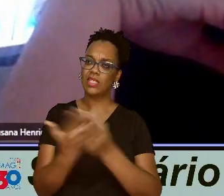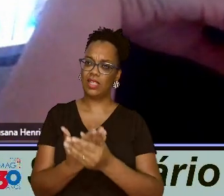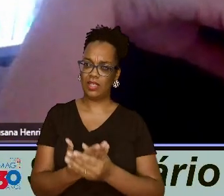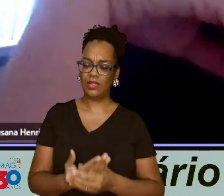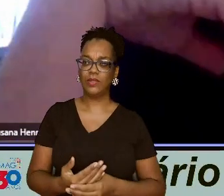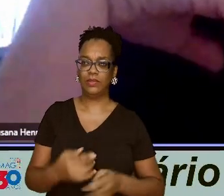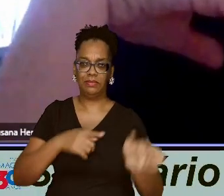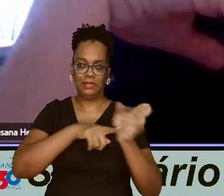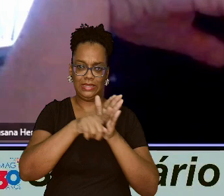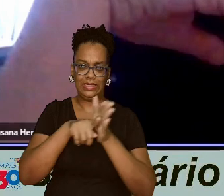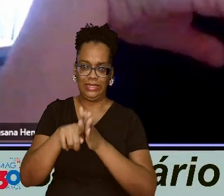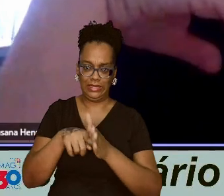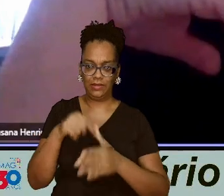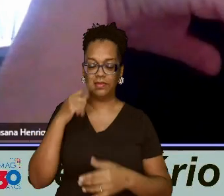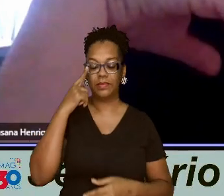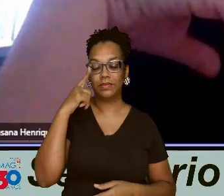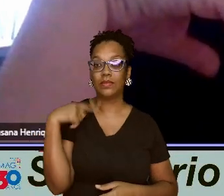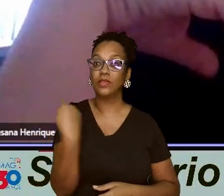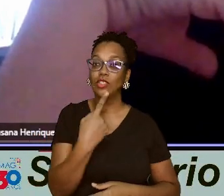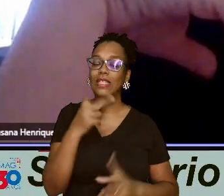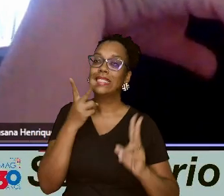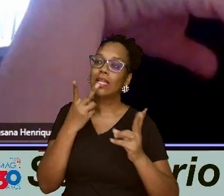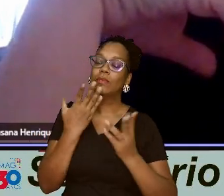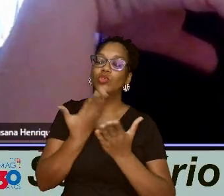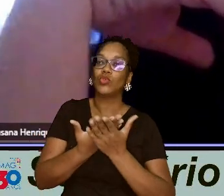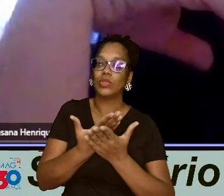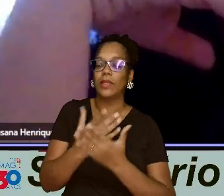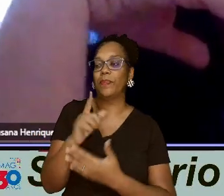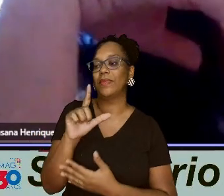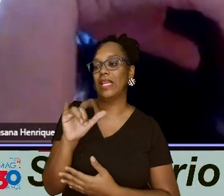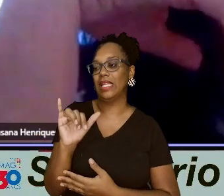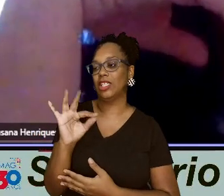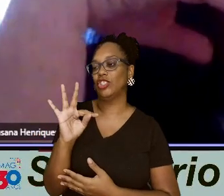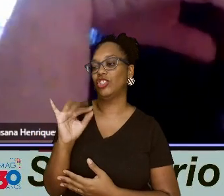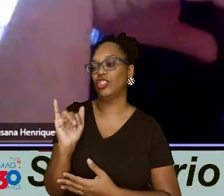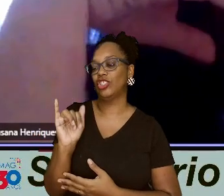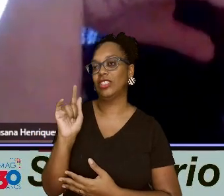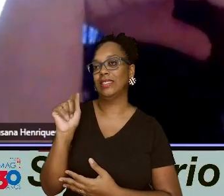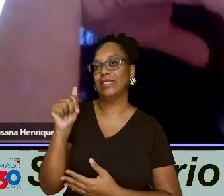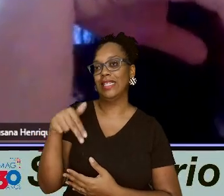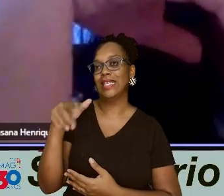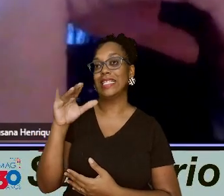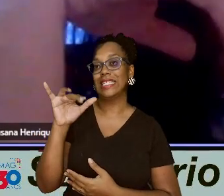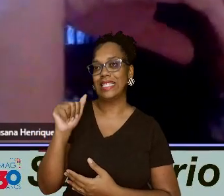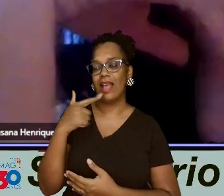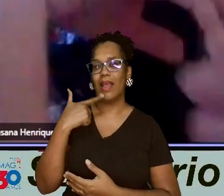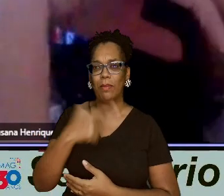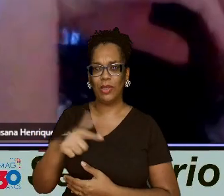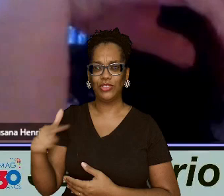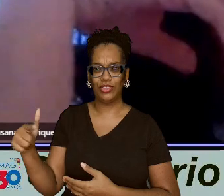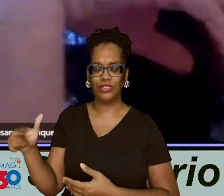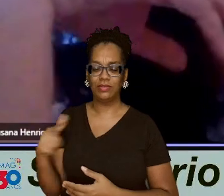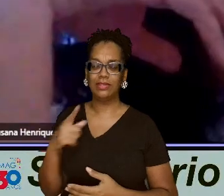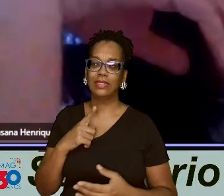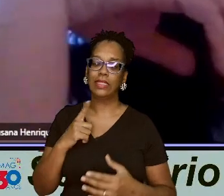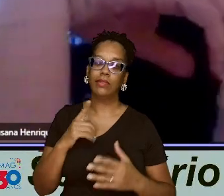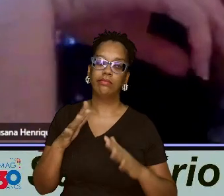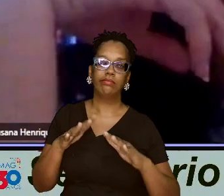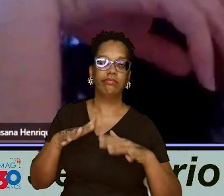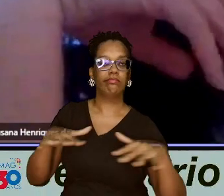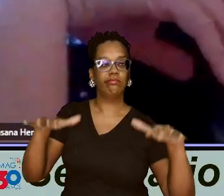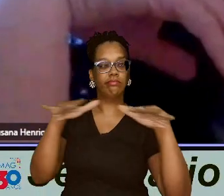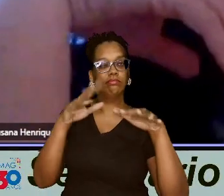A gente sempre, quando vai estudar litigância repetitiva, tem uma tendência, principalmente pelos esses mecanismos de julgamento